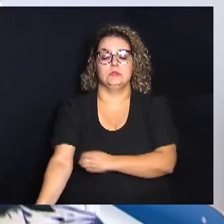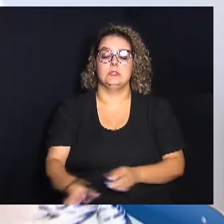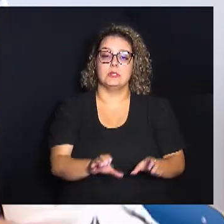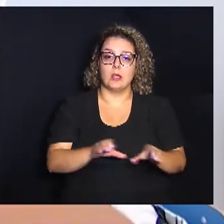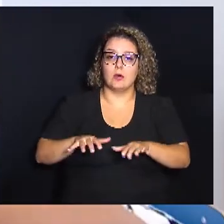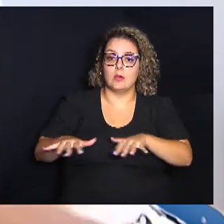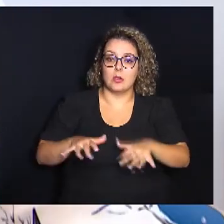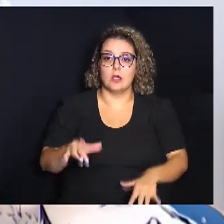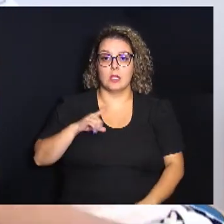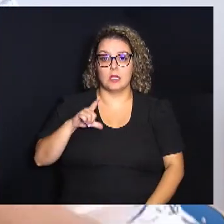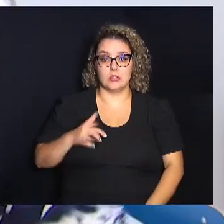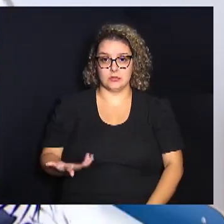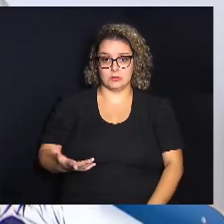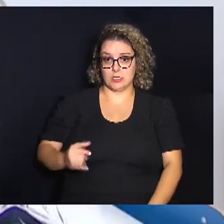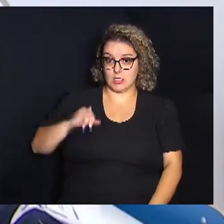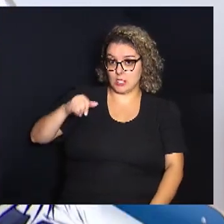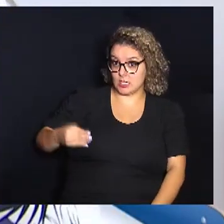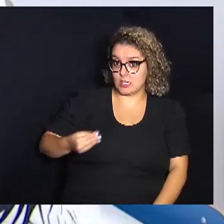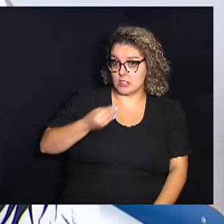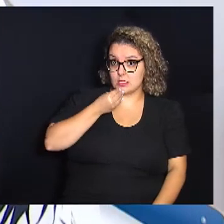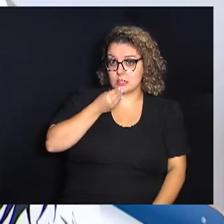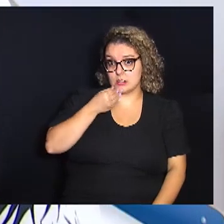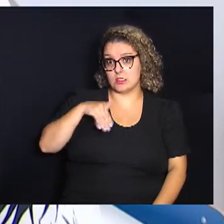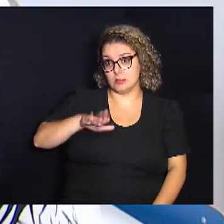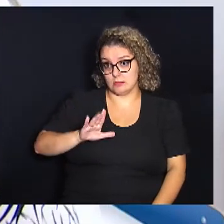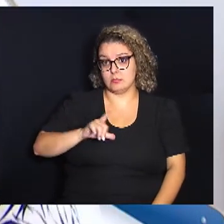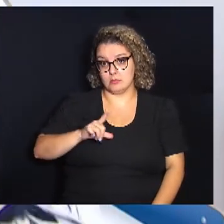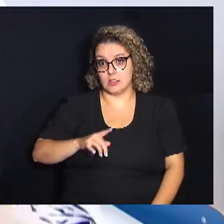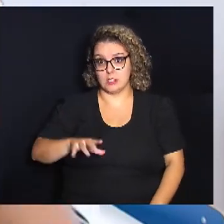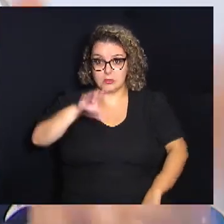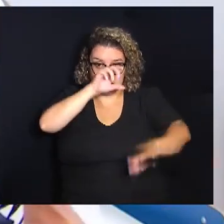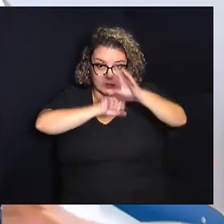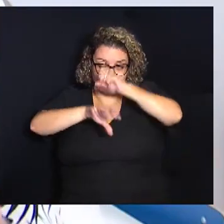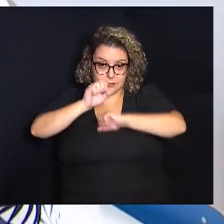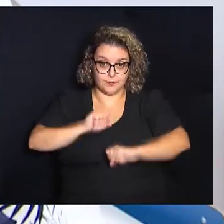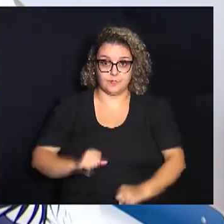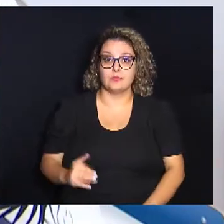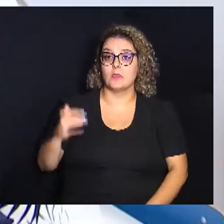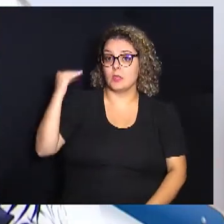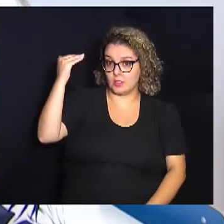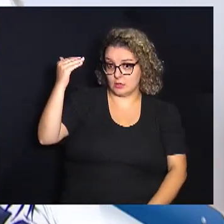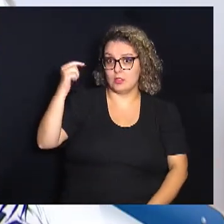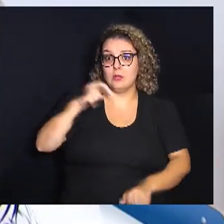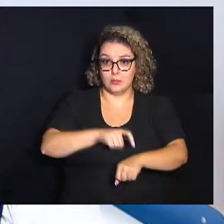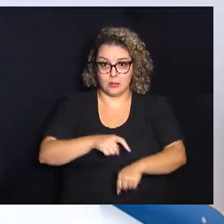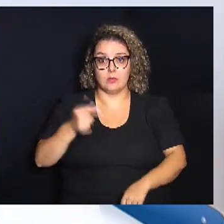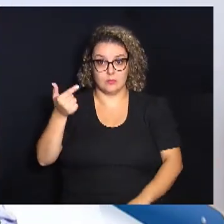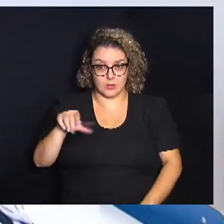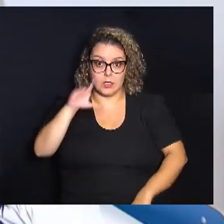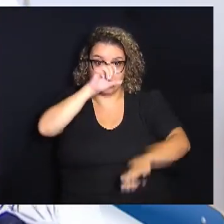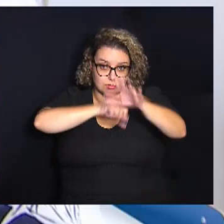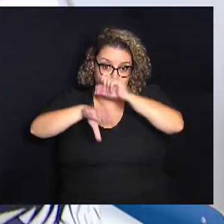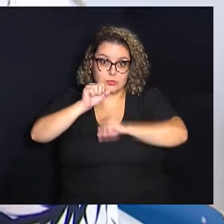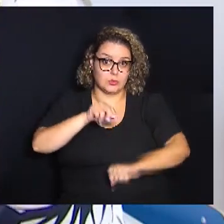então ele aproveita, tem mais aproveitamento desse aprendizado. E na fase adulta é o momento que a gente continua aprendendo, né? Porque